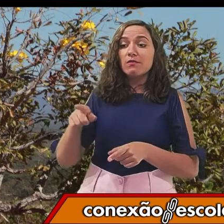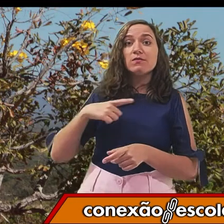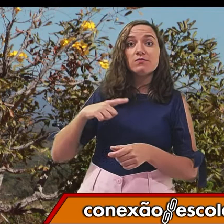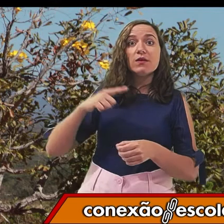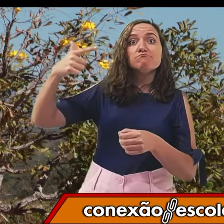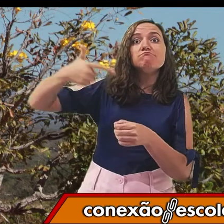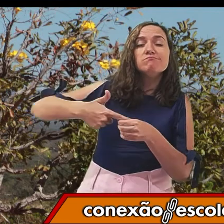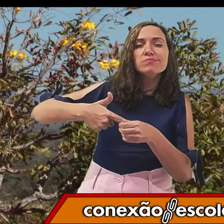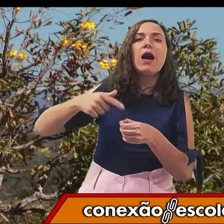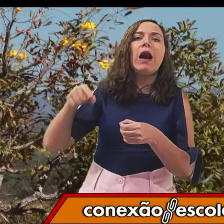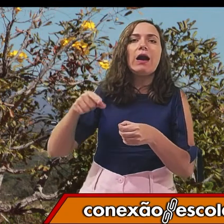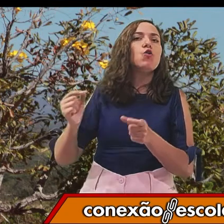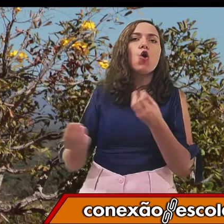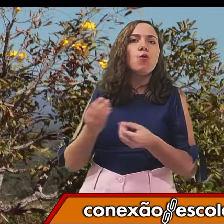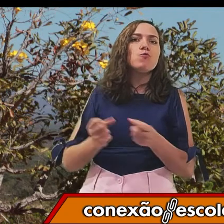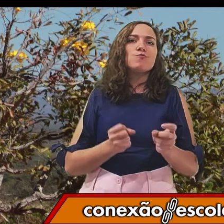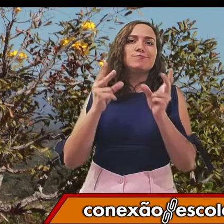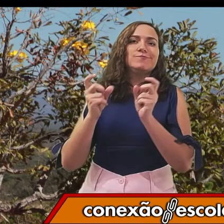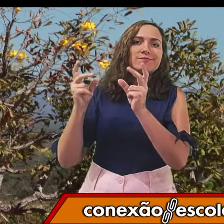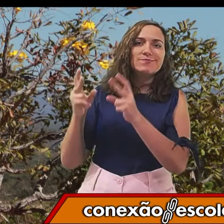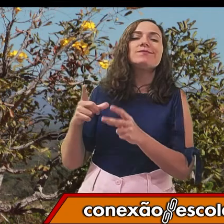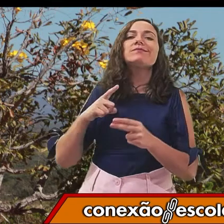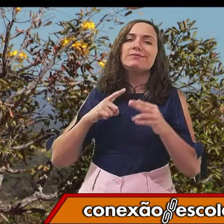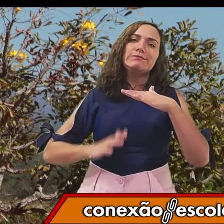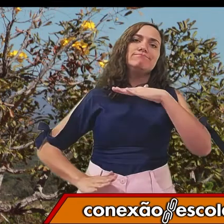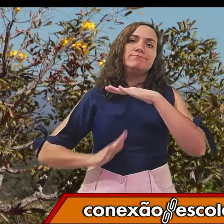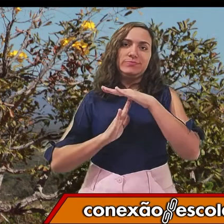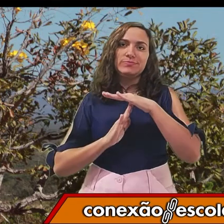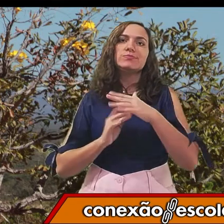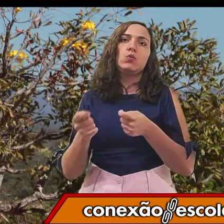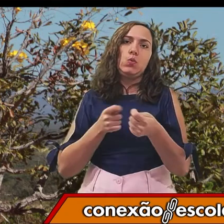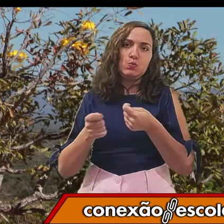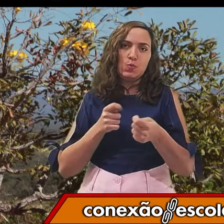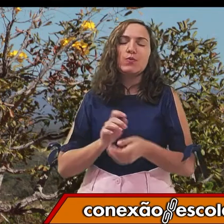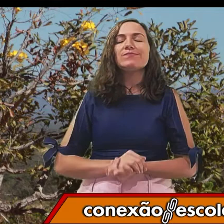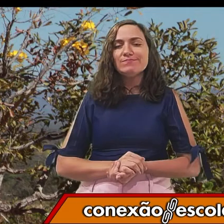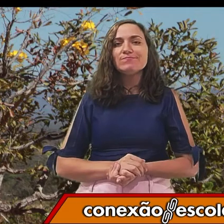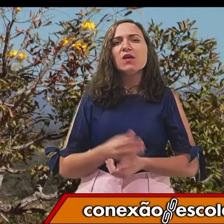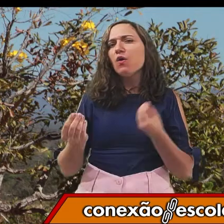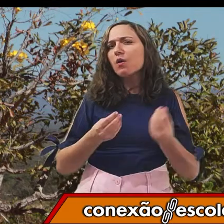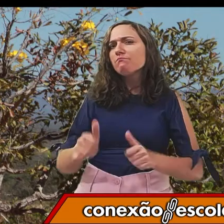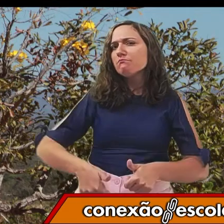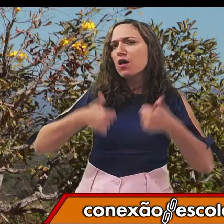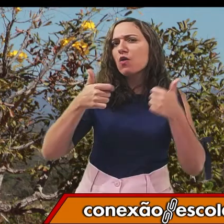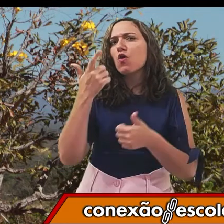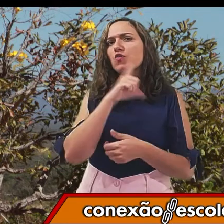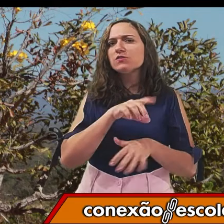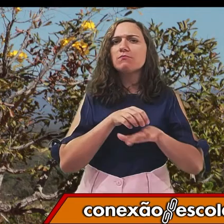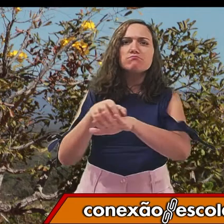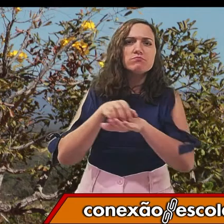é limitado e controlado por alguns países. Para melhorar o tráfego, são necessários investimentos